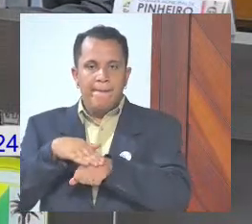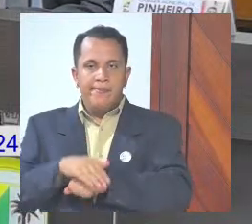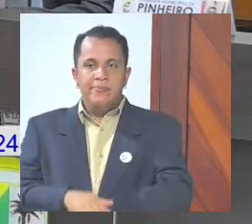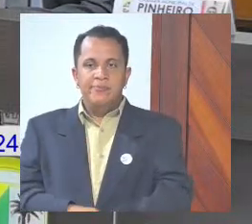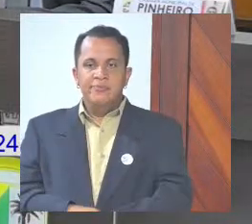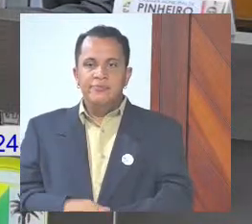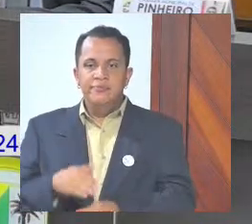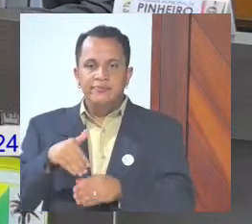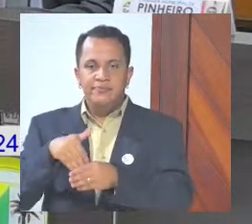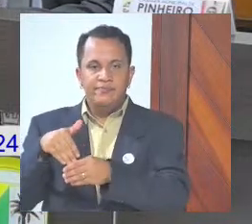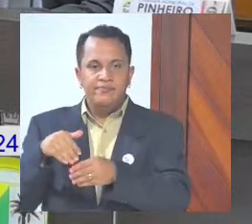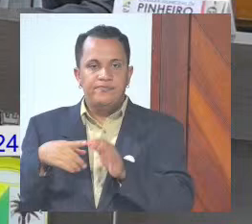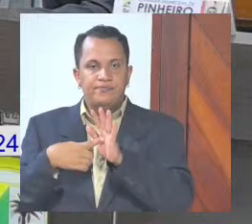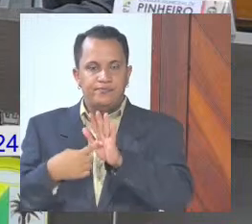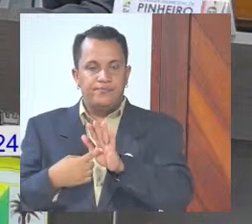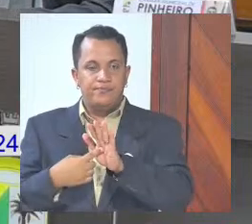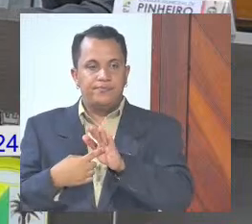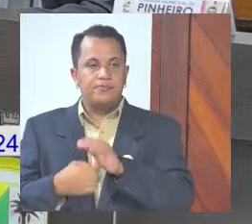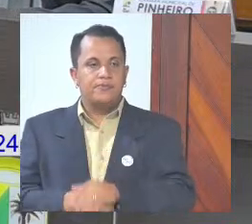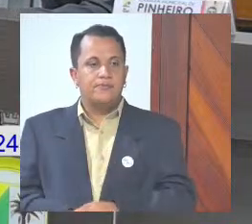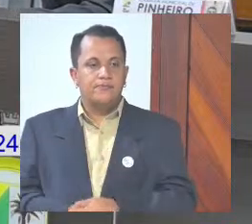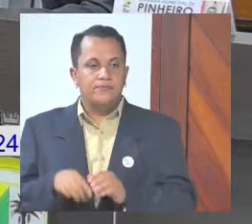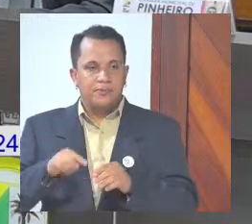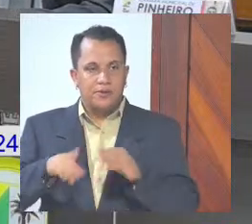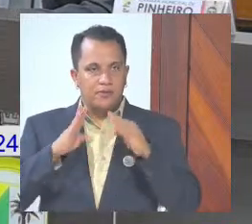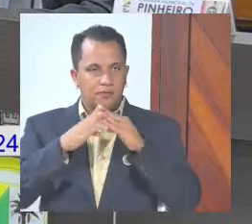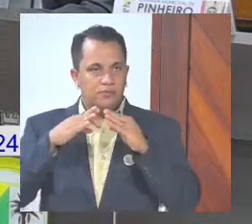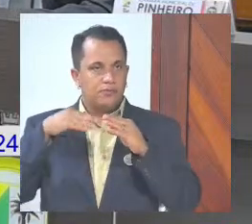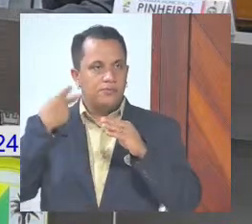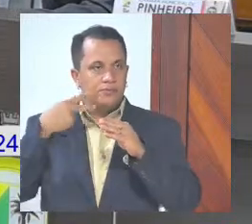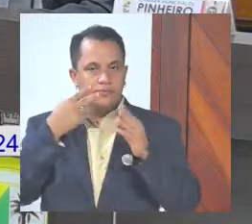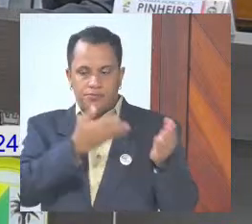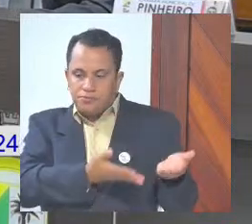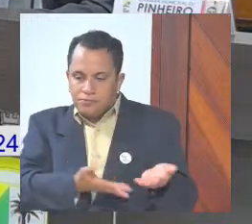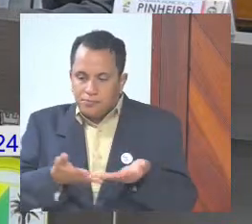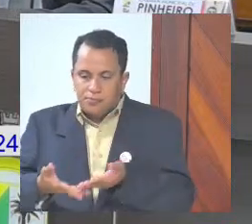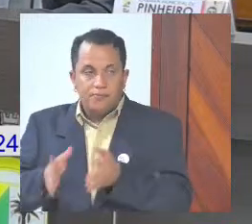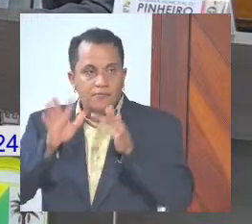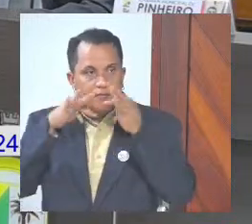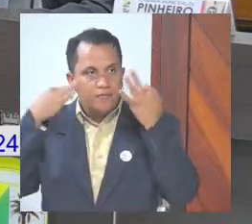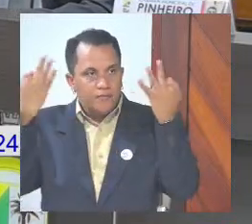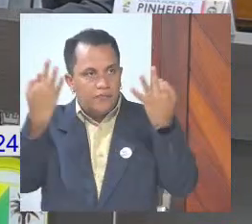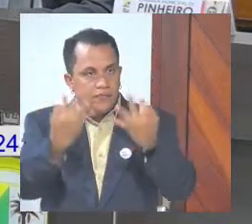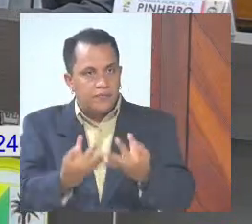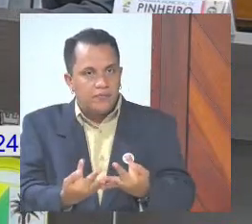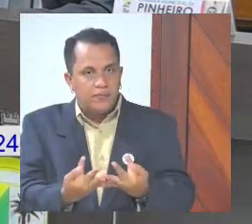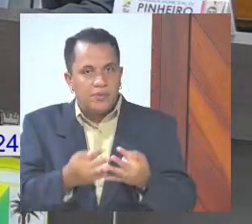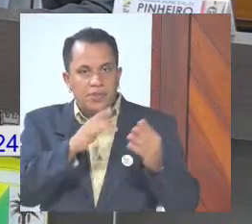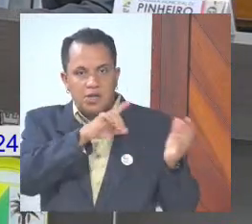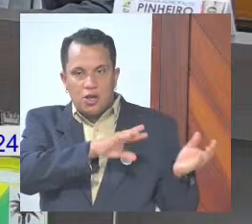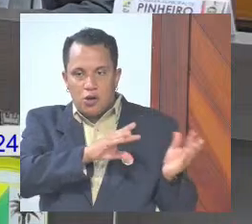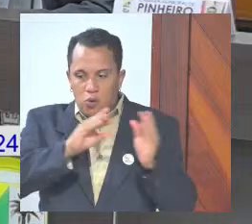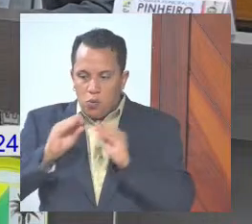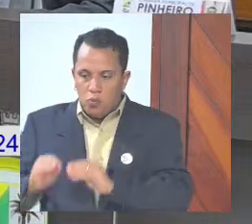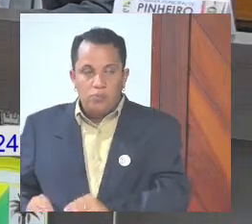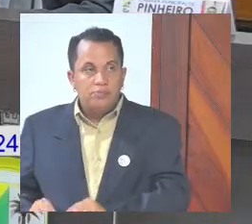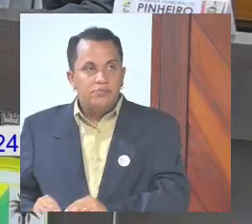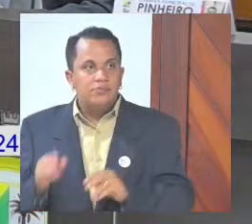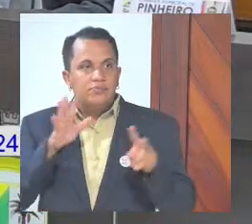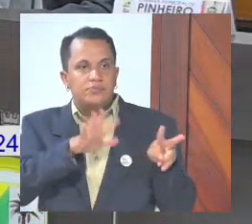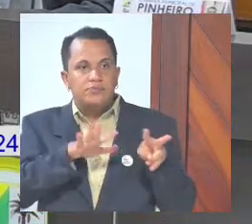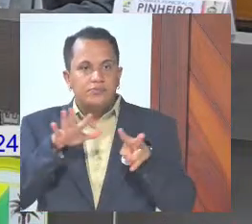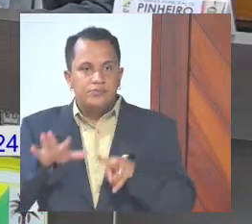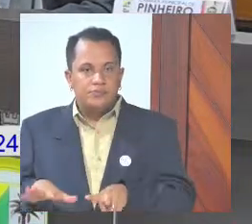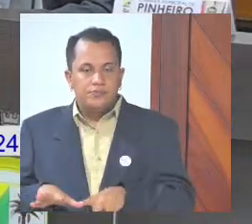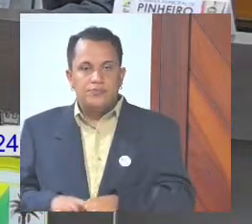gente poder fazer uma homenagem ao seu Dedeco nessa casa. Convidar ele e toda a sua família para vir aqui nessa casa a próxima